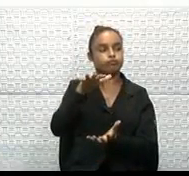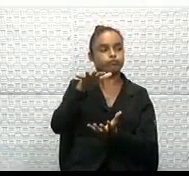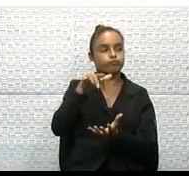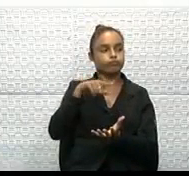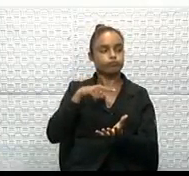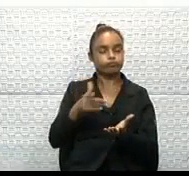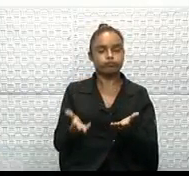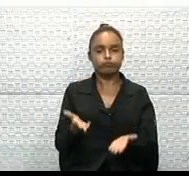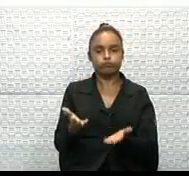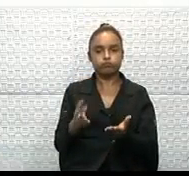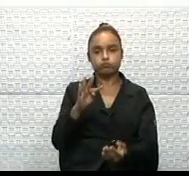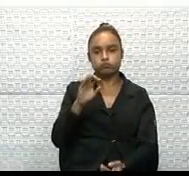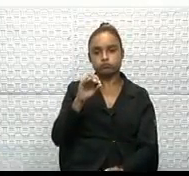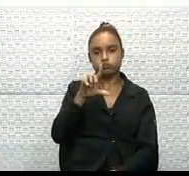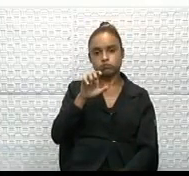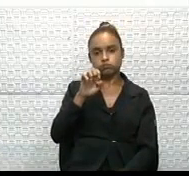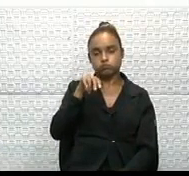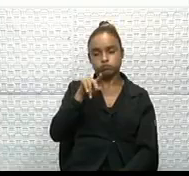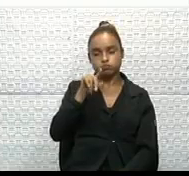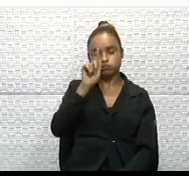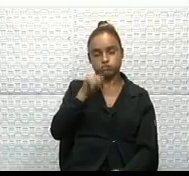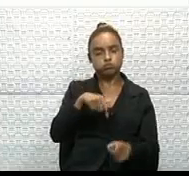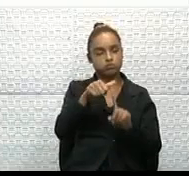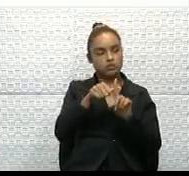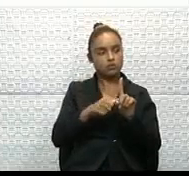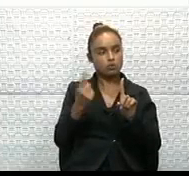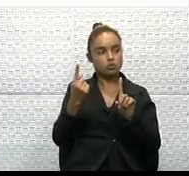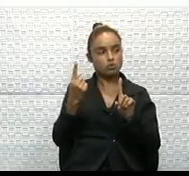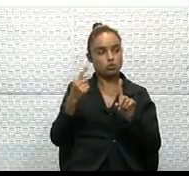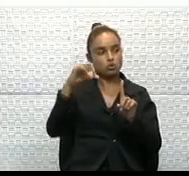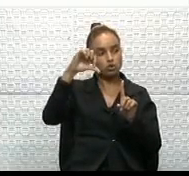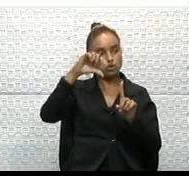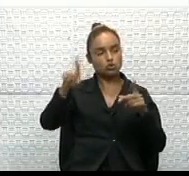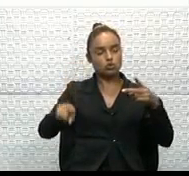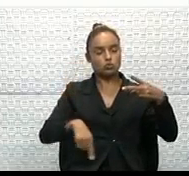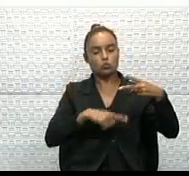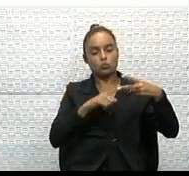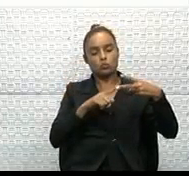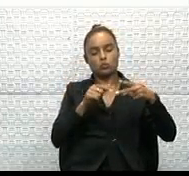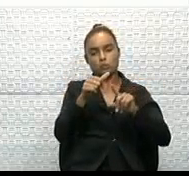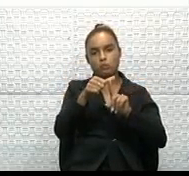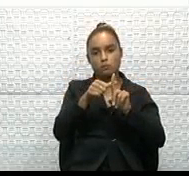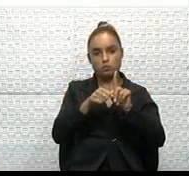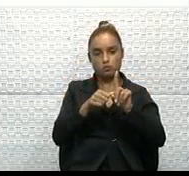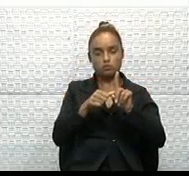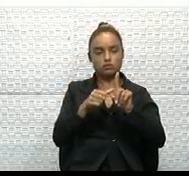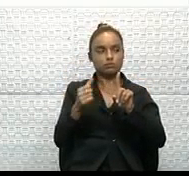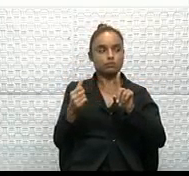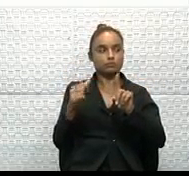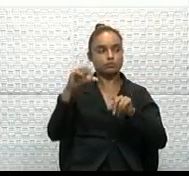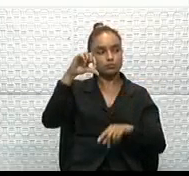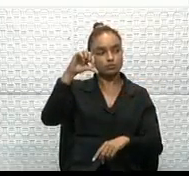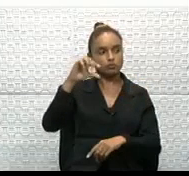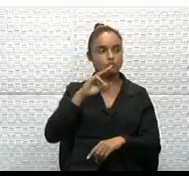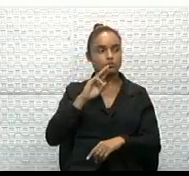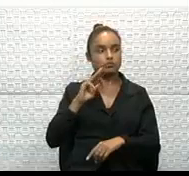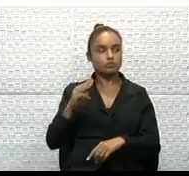nós temos mês 1, produção foi de 9 milhares de